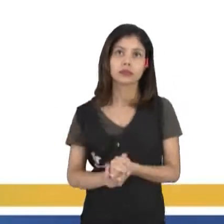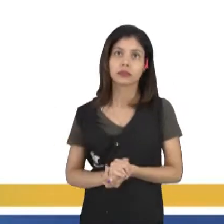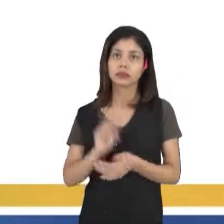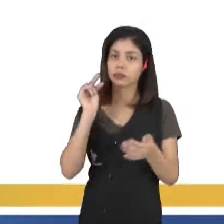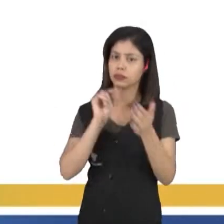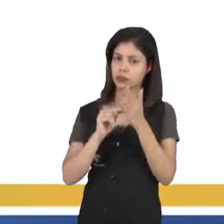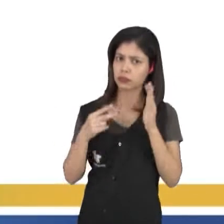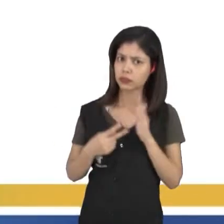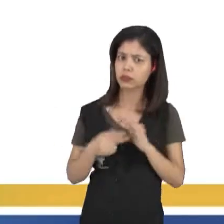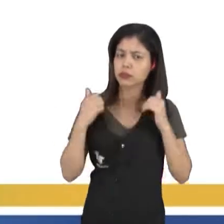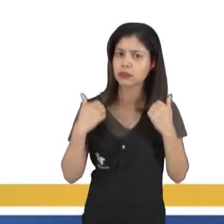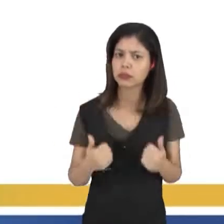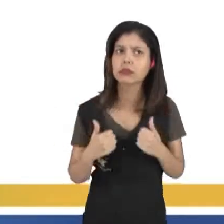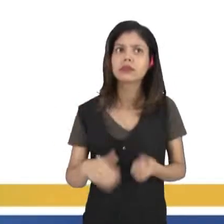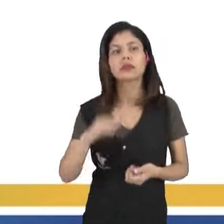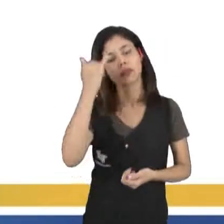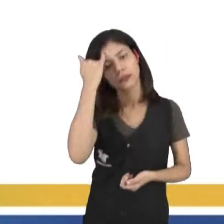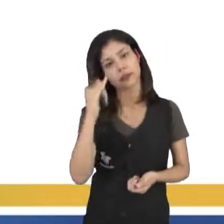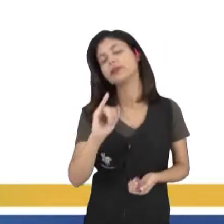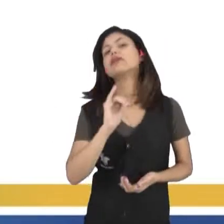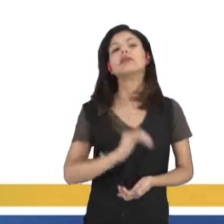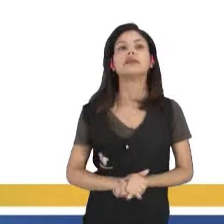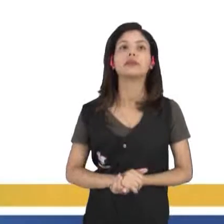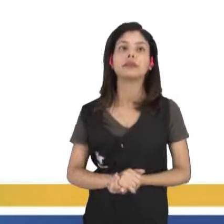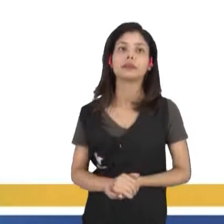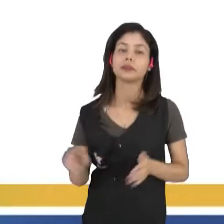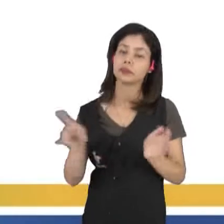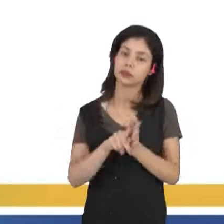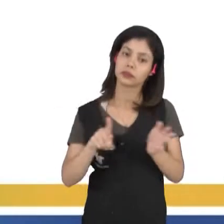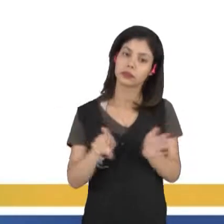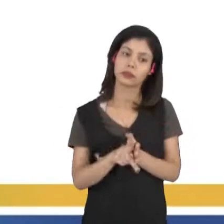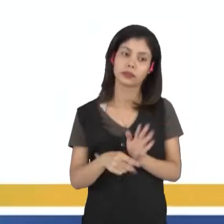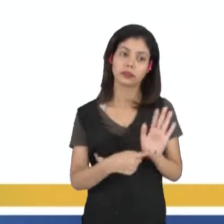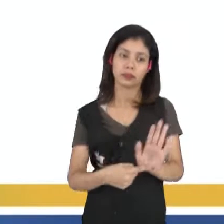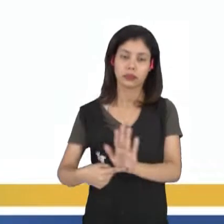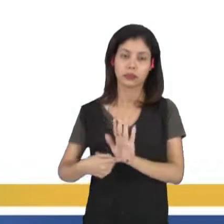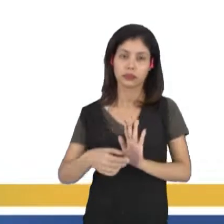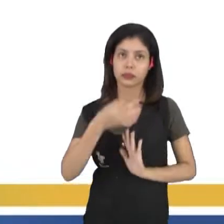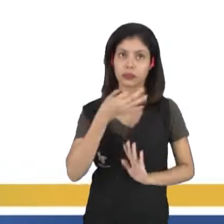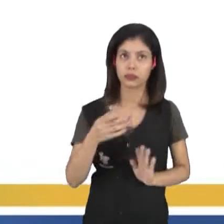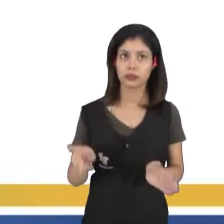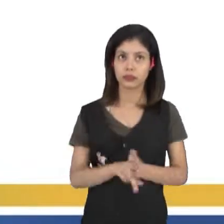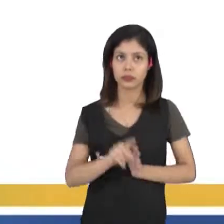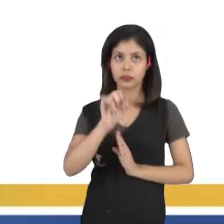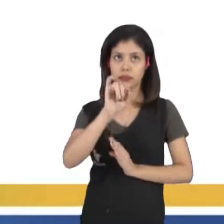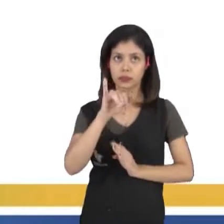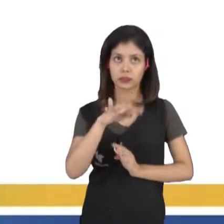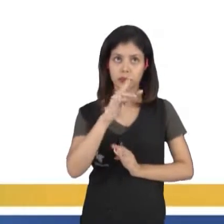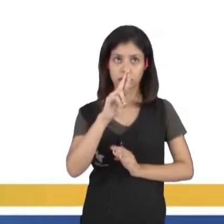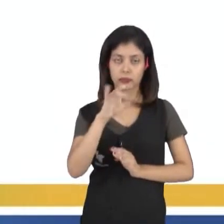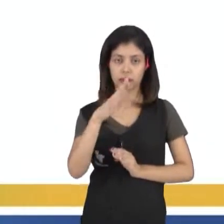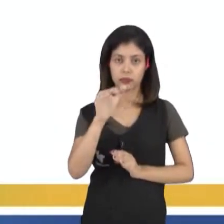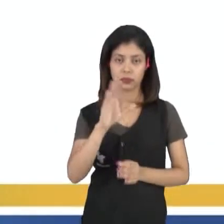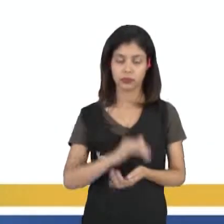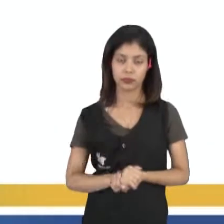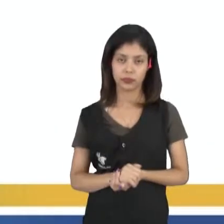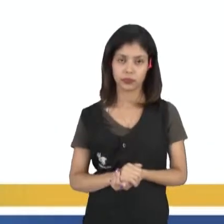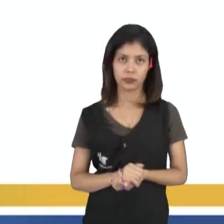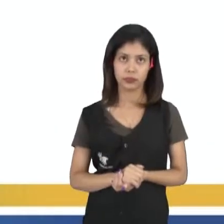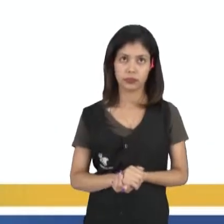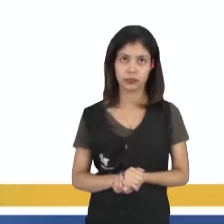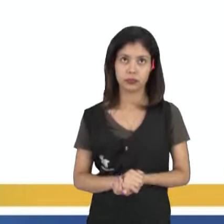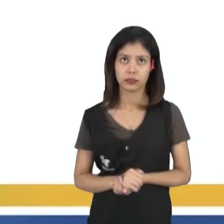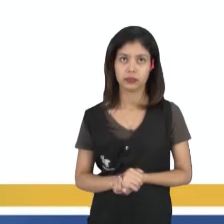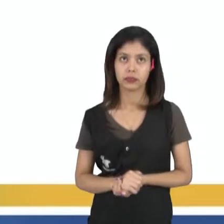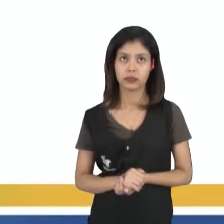falando de significado, né? Da ideia. E a própria sugestão semântica da conjunção subordinativa ou da locução